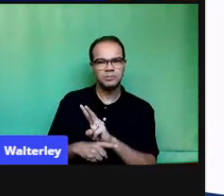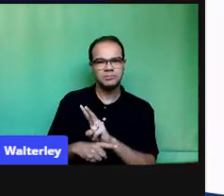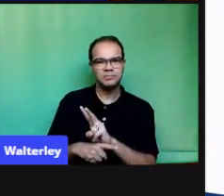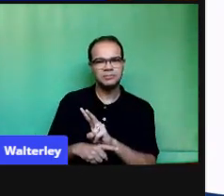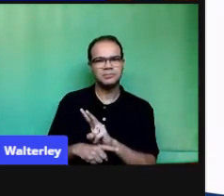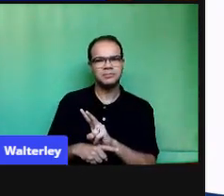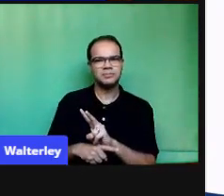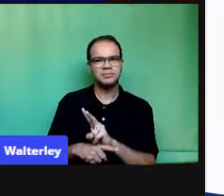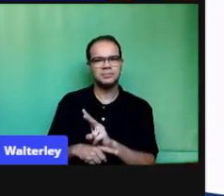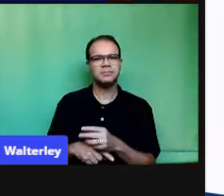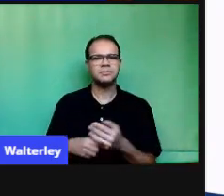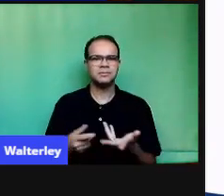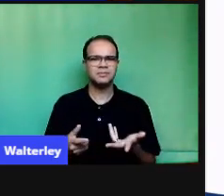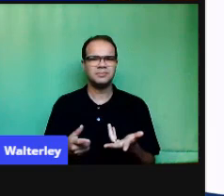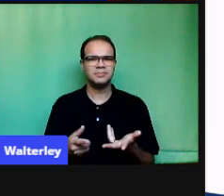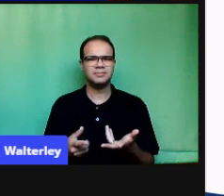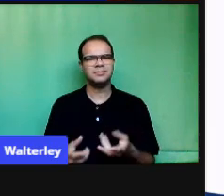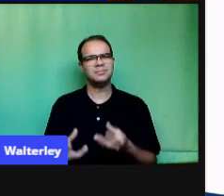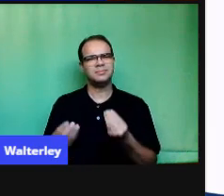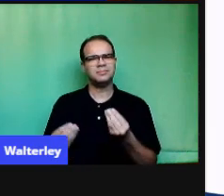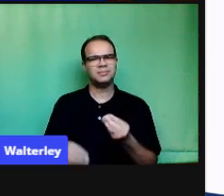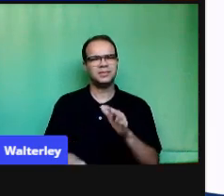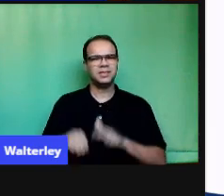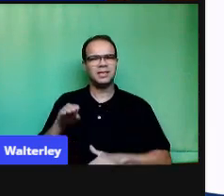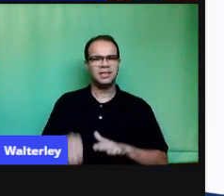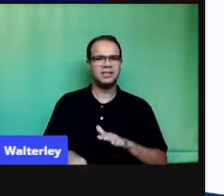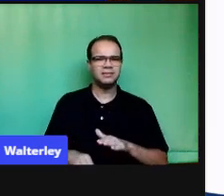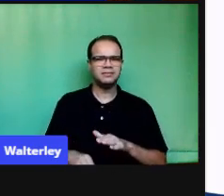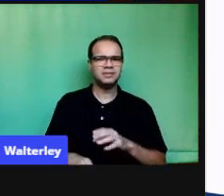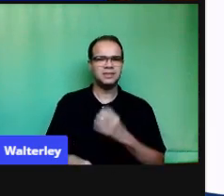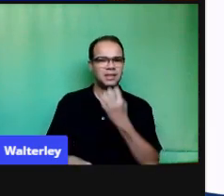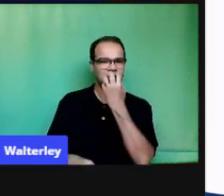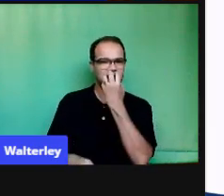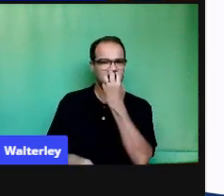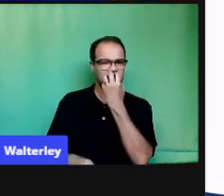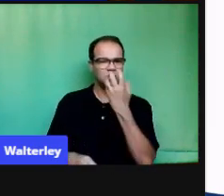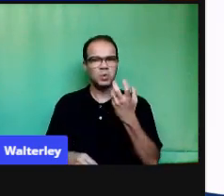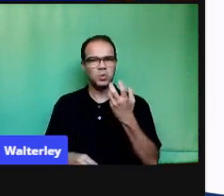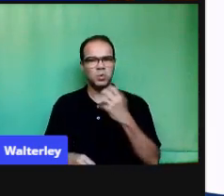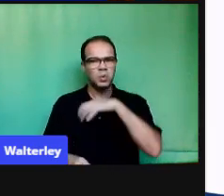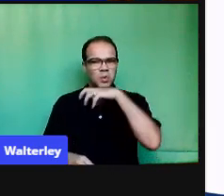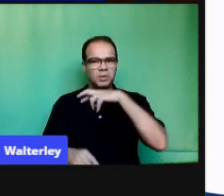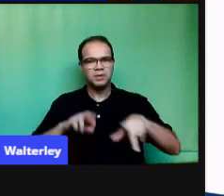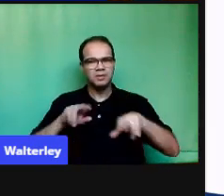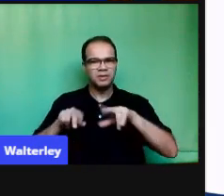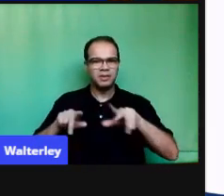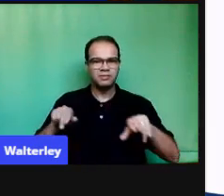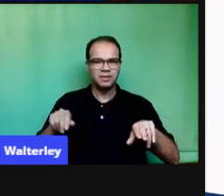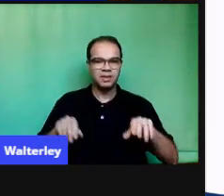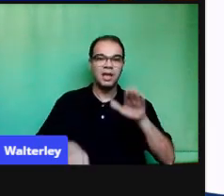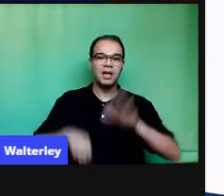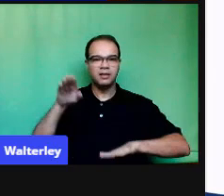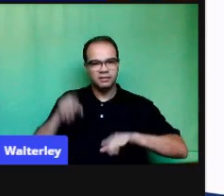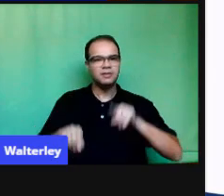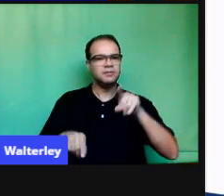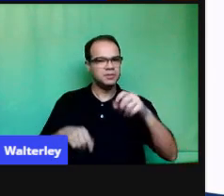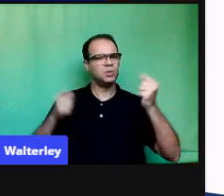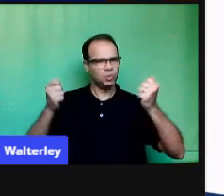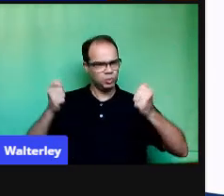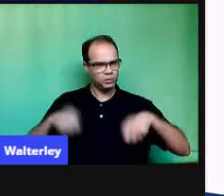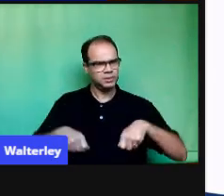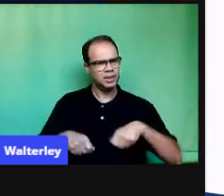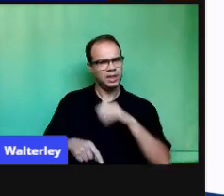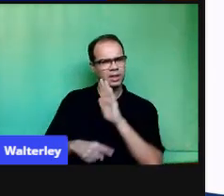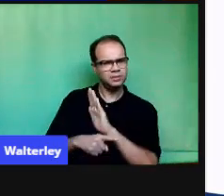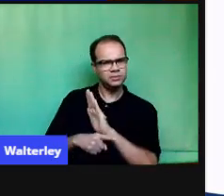em relação aos estados que os animais passam. Mas existem momentos que a gente tem controle e outros momentos que a gente não tem